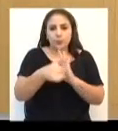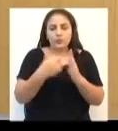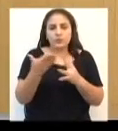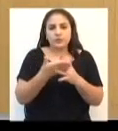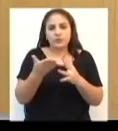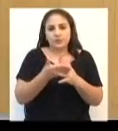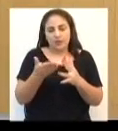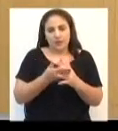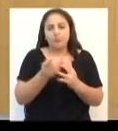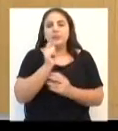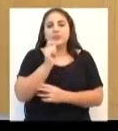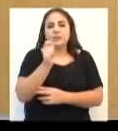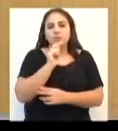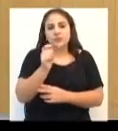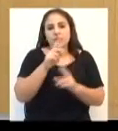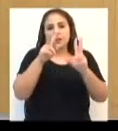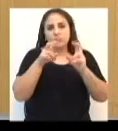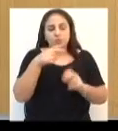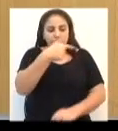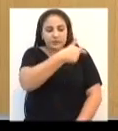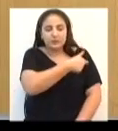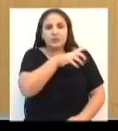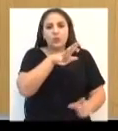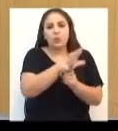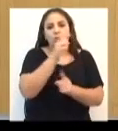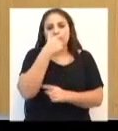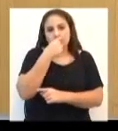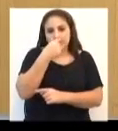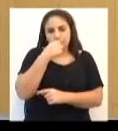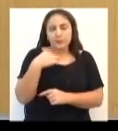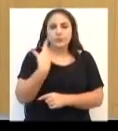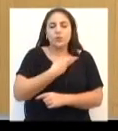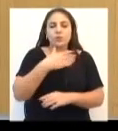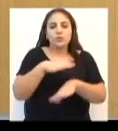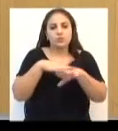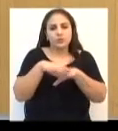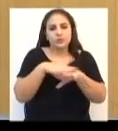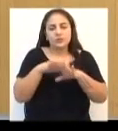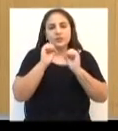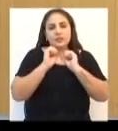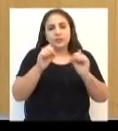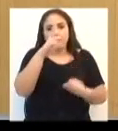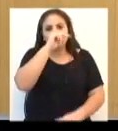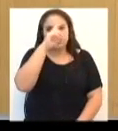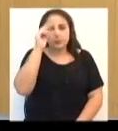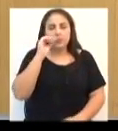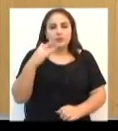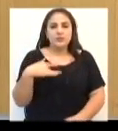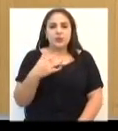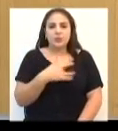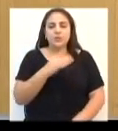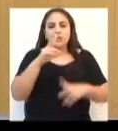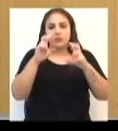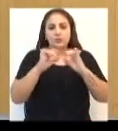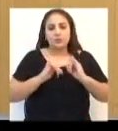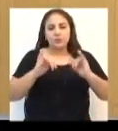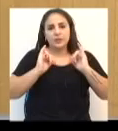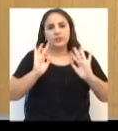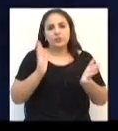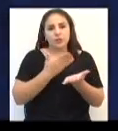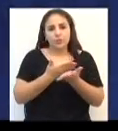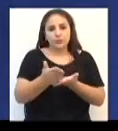a vacinação contra a gripe. Eu vou conversar com o secretário municipal da Saúde sobre a campanha que já